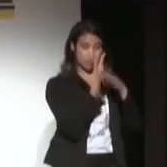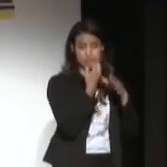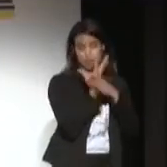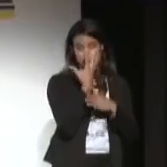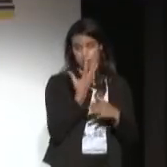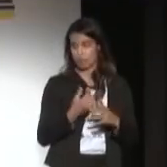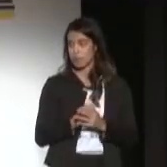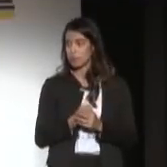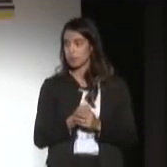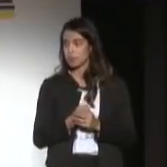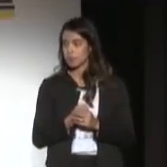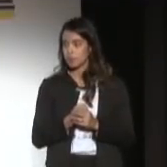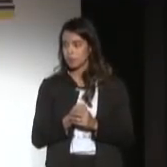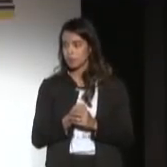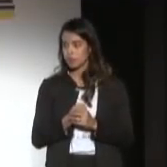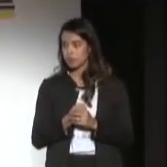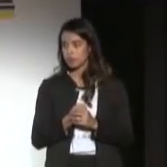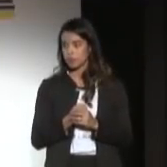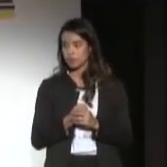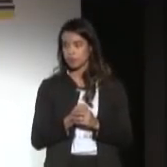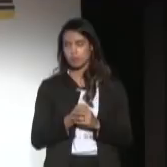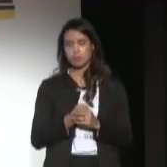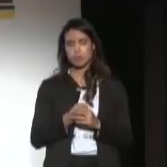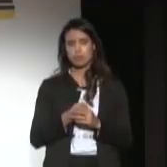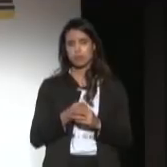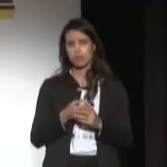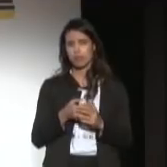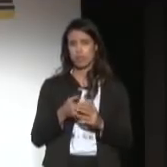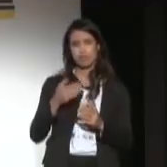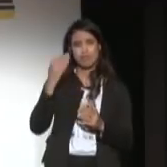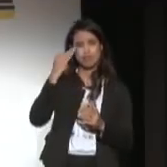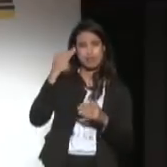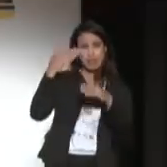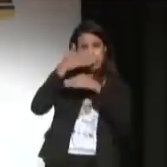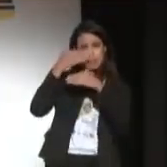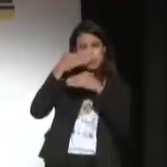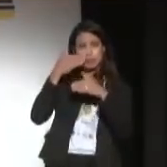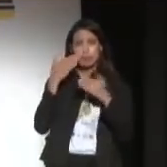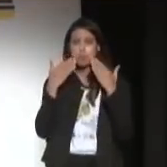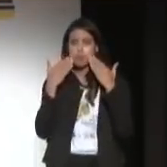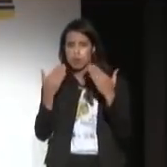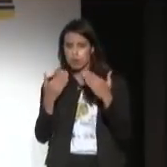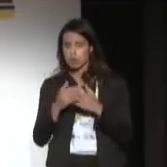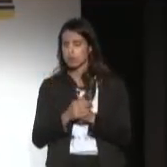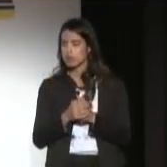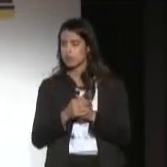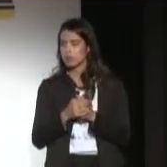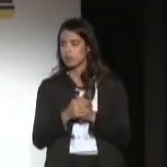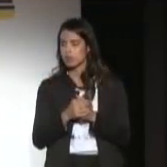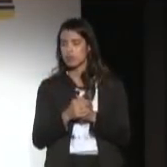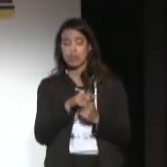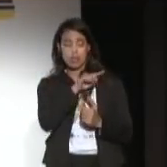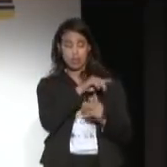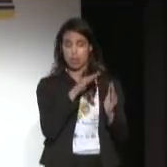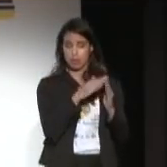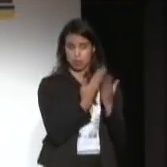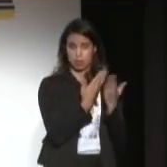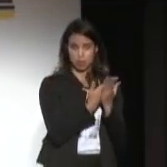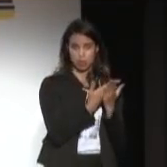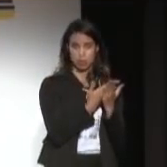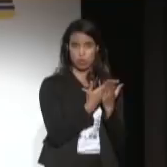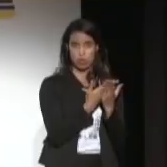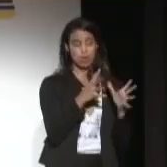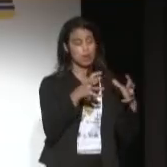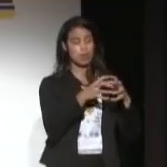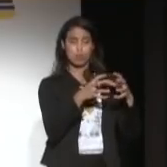escola. Não sei se dá para a gente entender muito bem o caminho, mas nós estávamos estudando na escola,